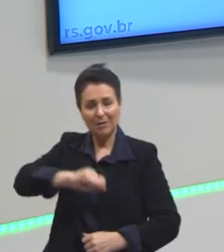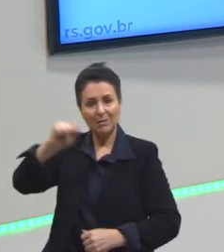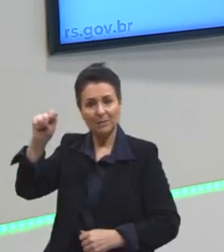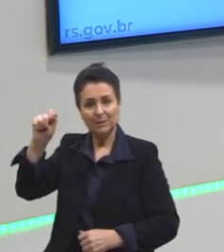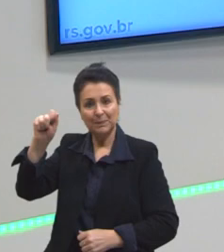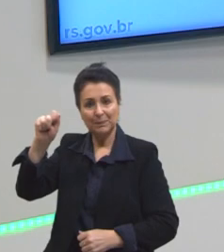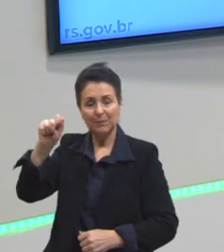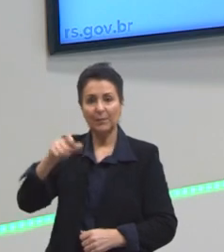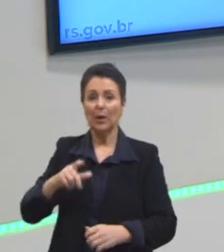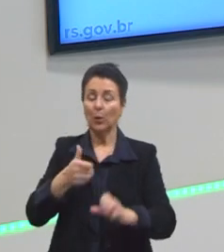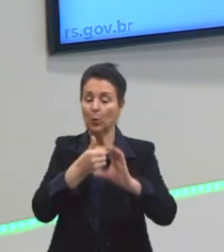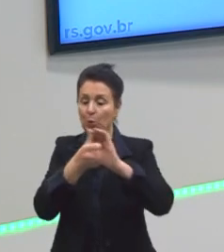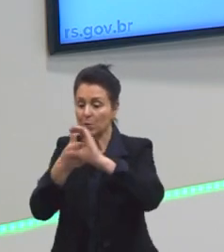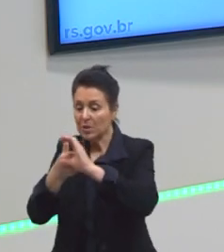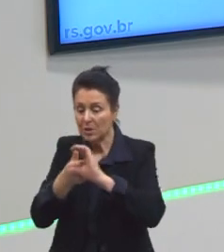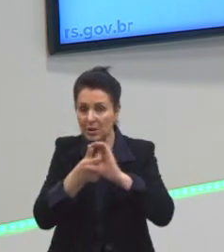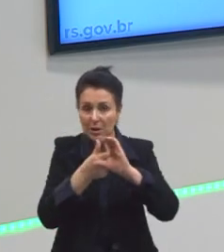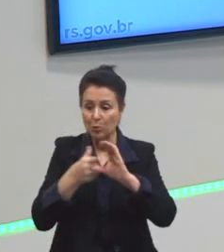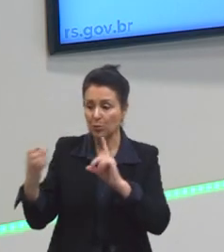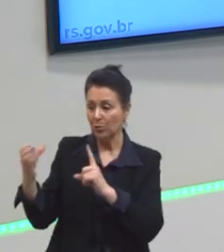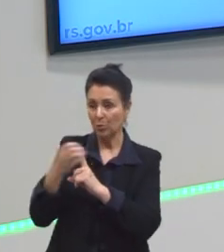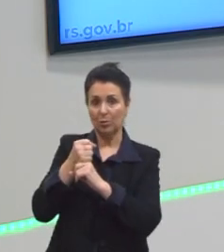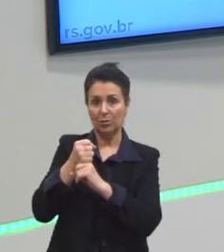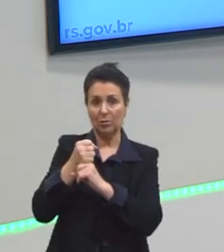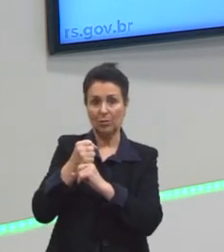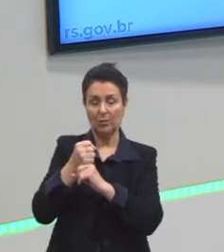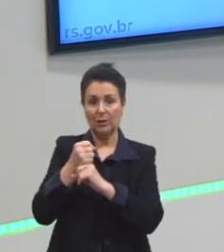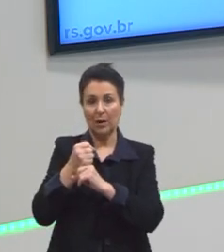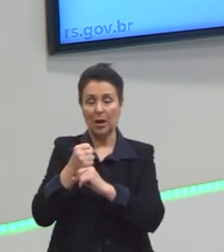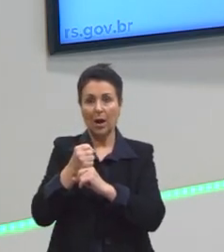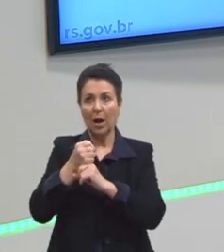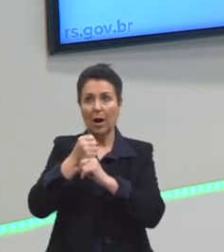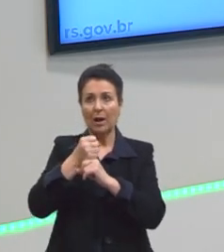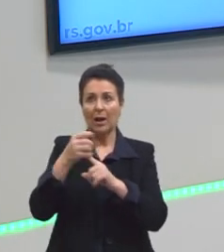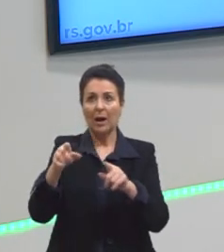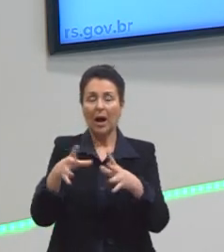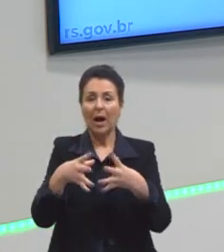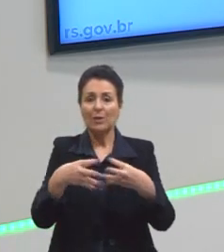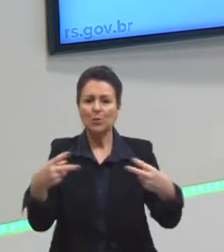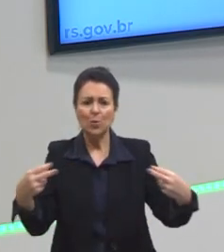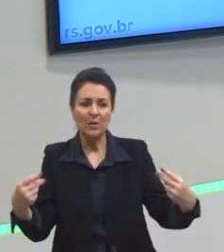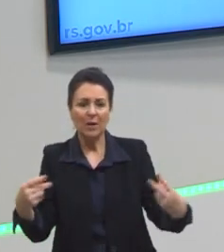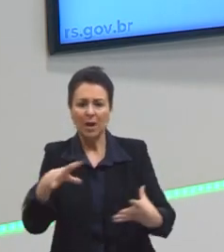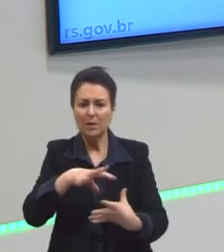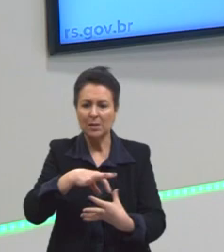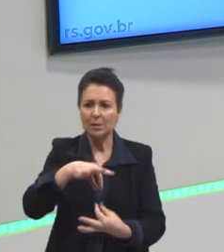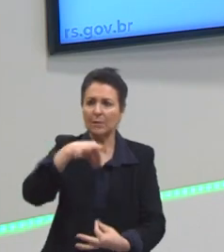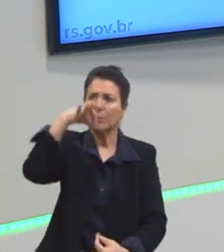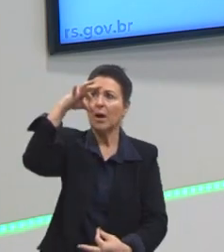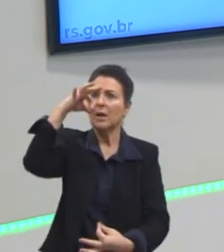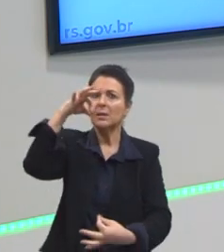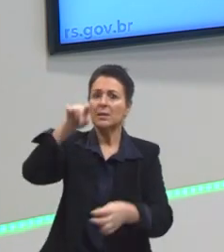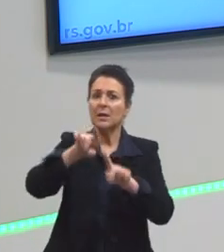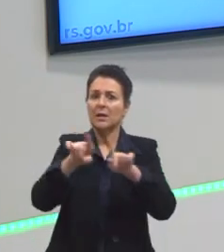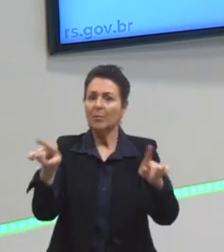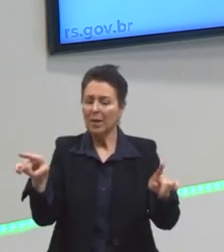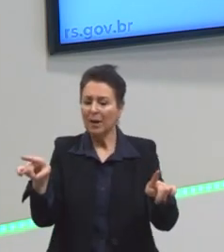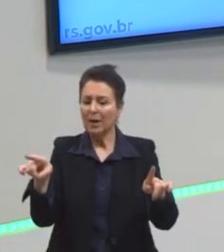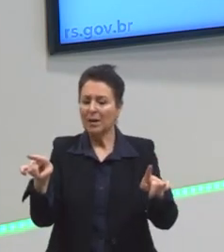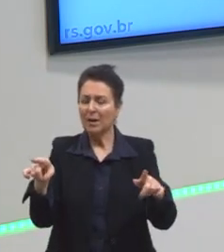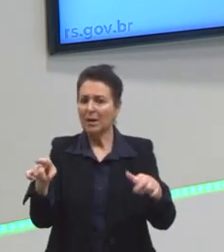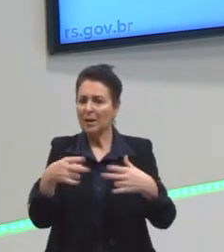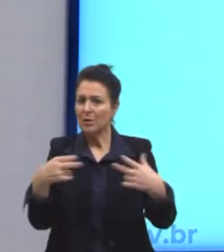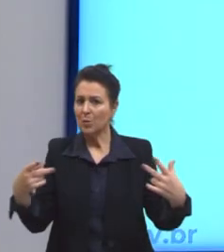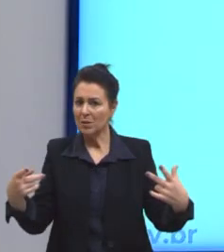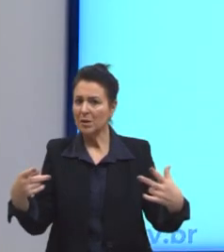seja a o cristianismo dominaria tanto aspecto espiritual como um aspecto terreno nas decisões